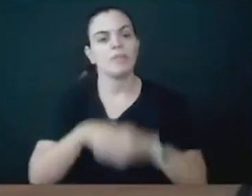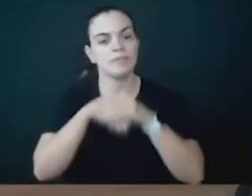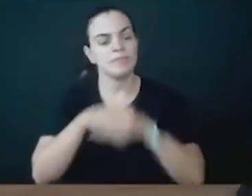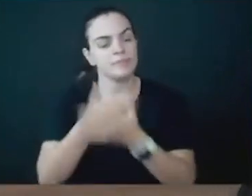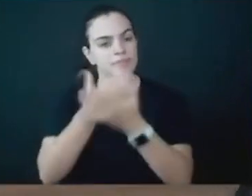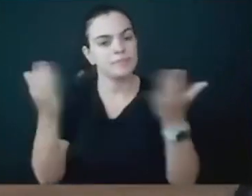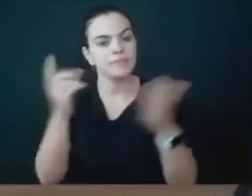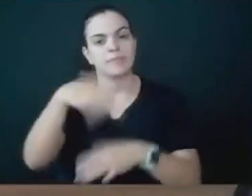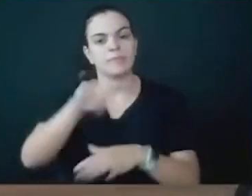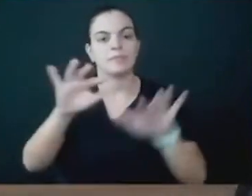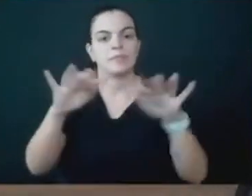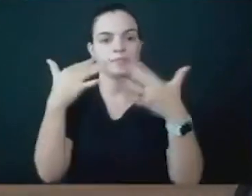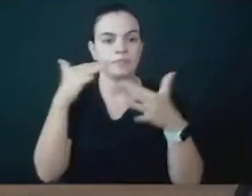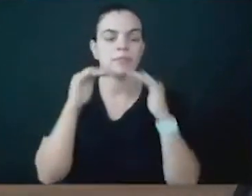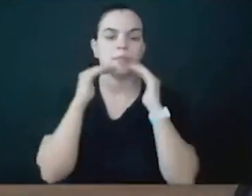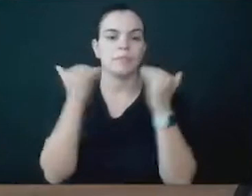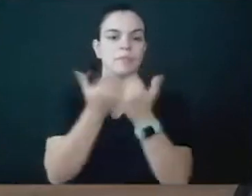sessão. Acho que é importante, né,